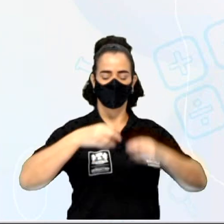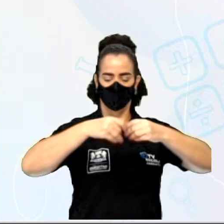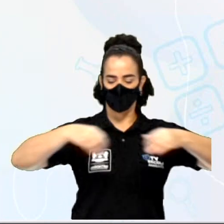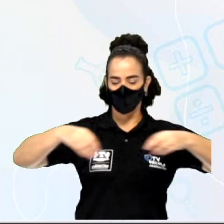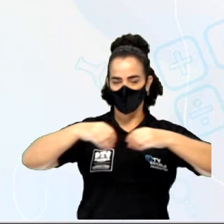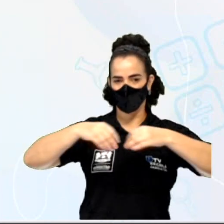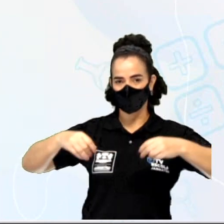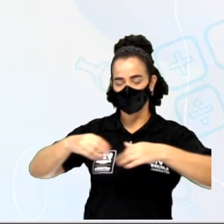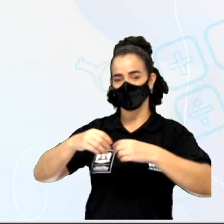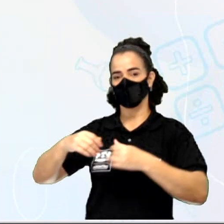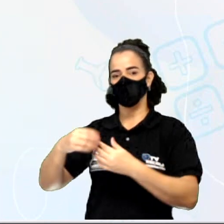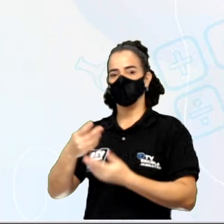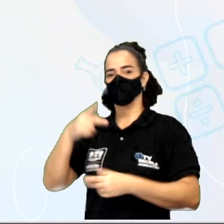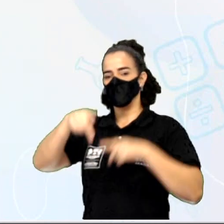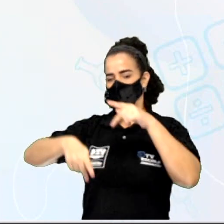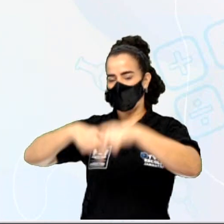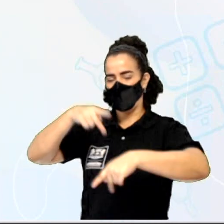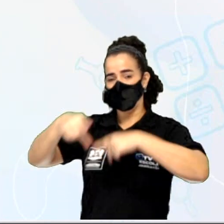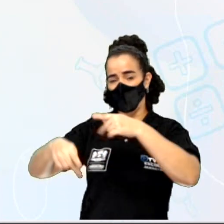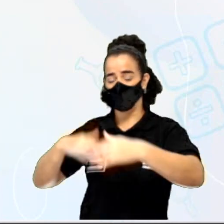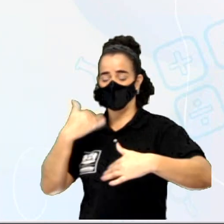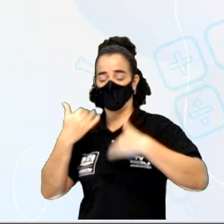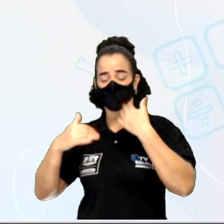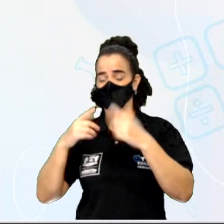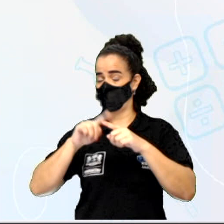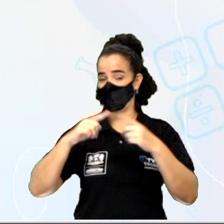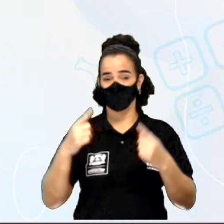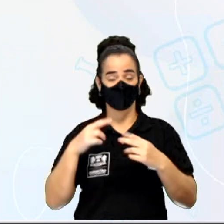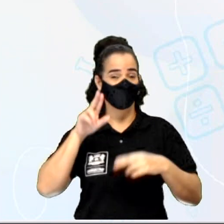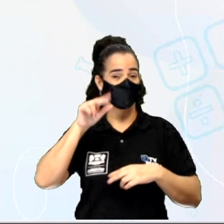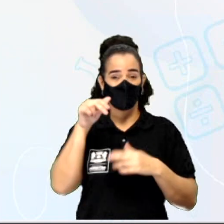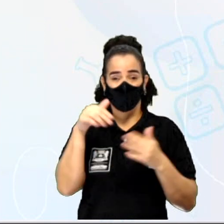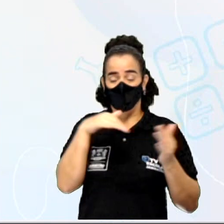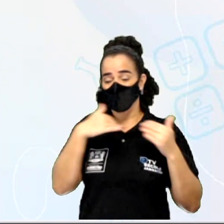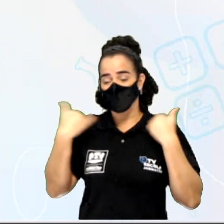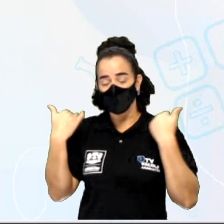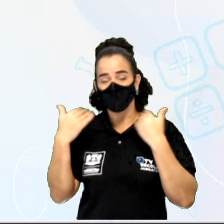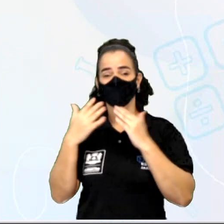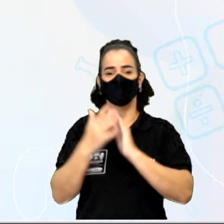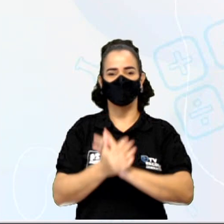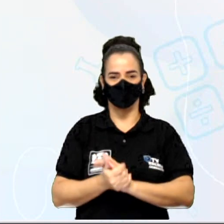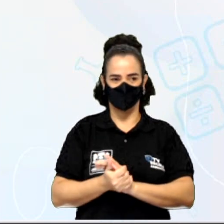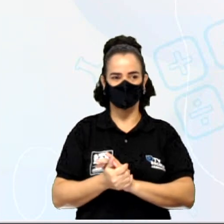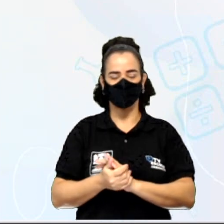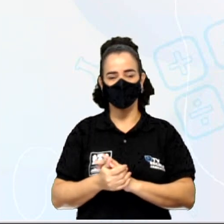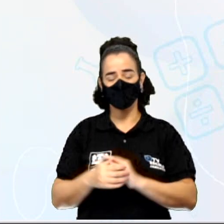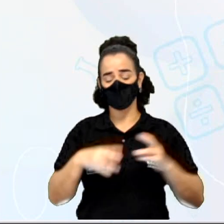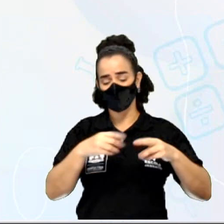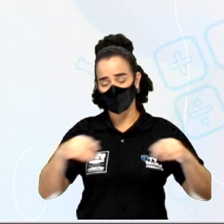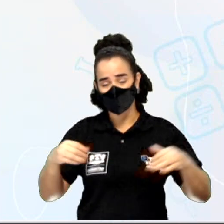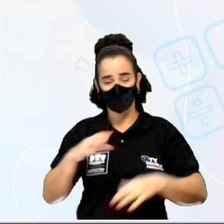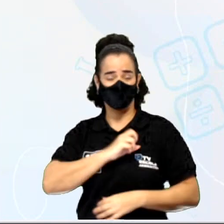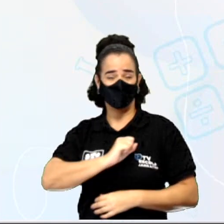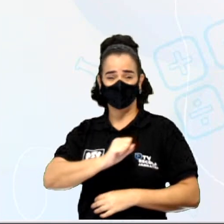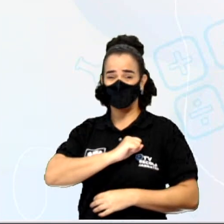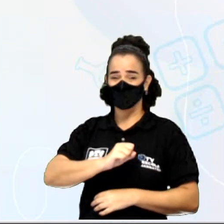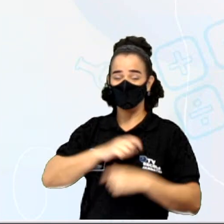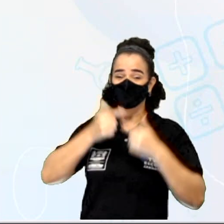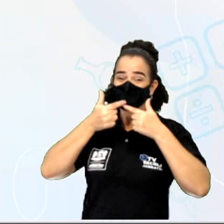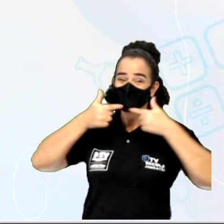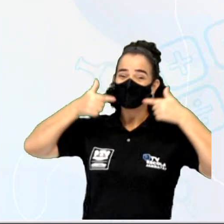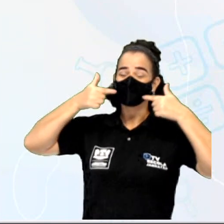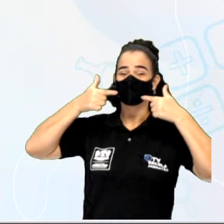povo padece, mas nunca esmorece. Procura vencer. Da terra dourada que a bela cabocla de riso na